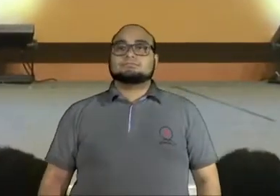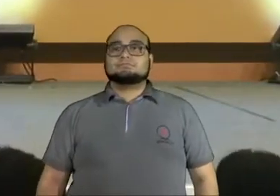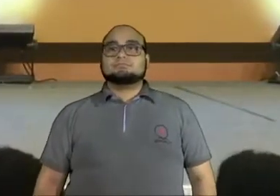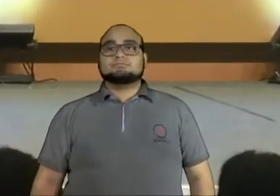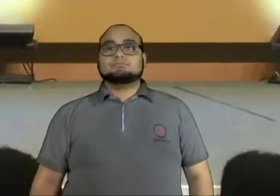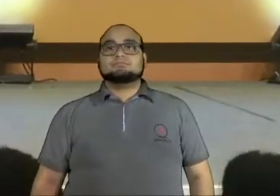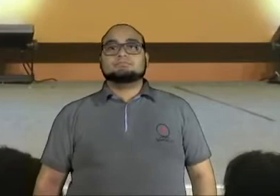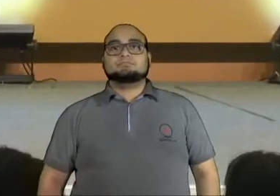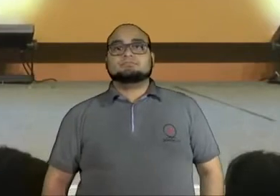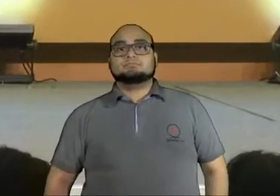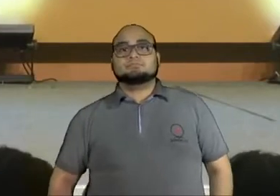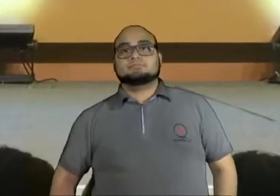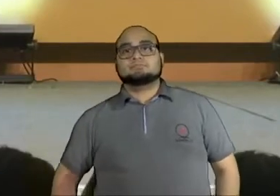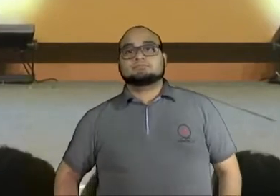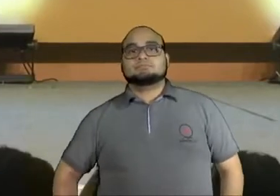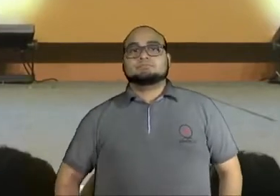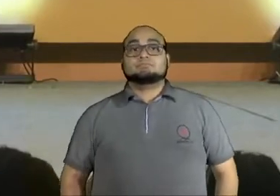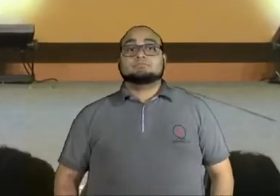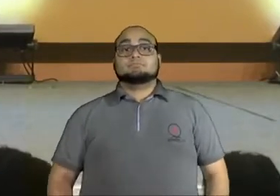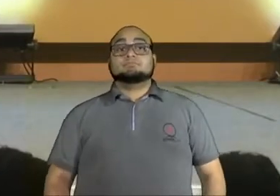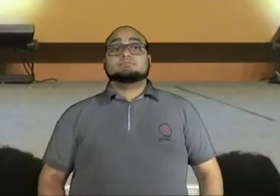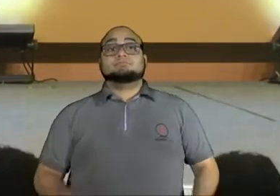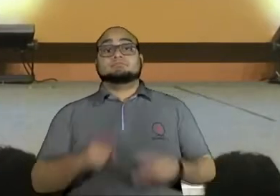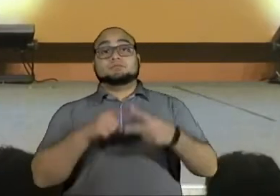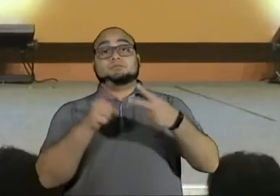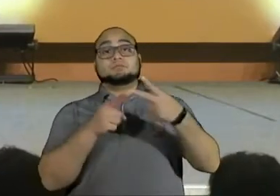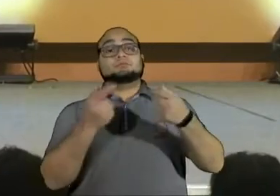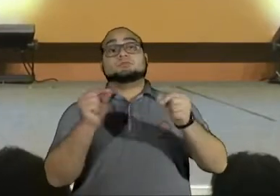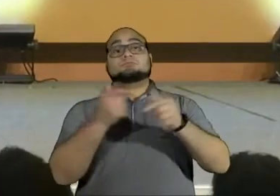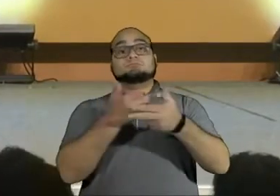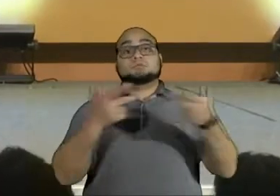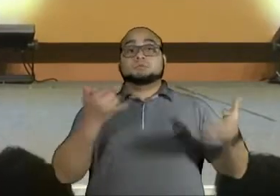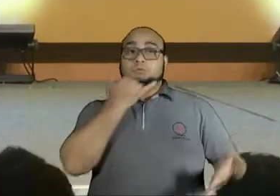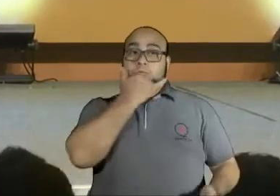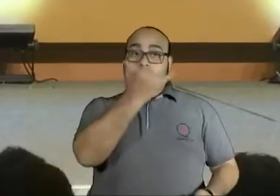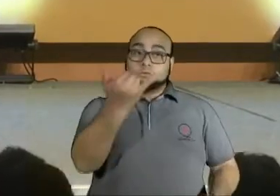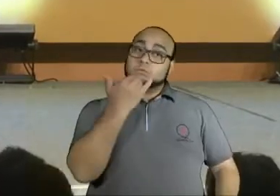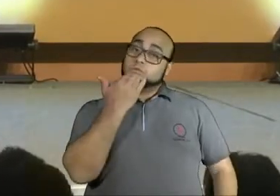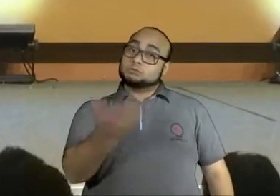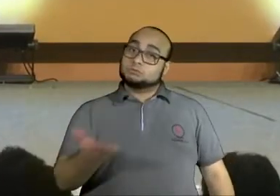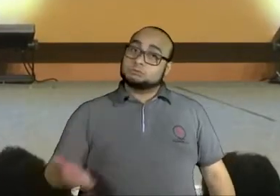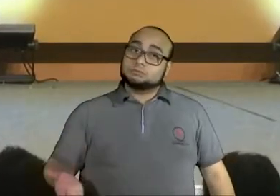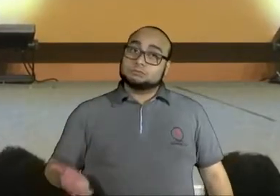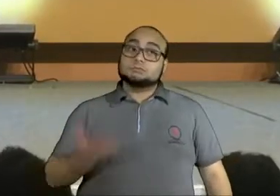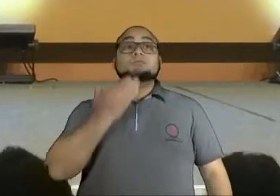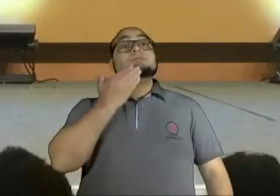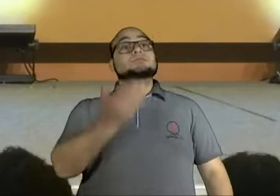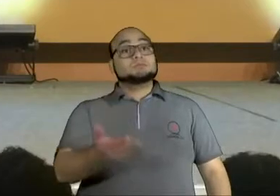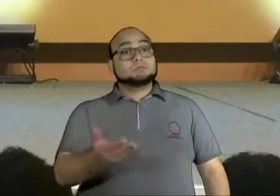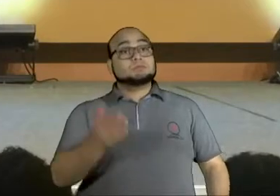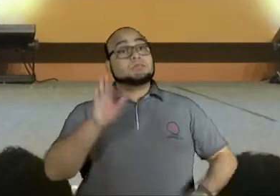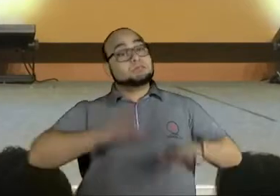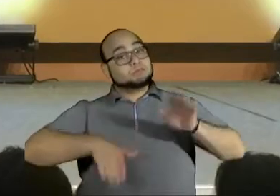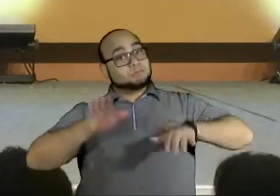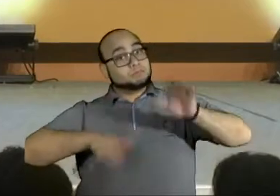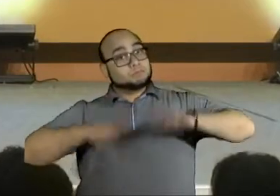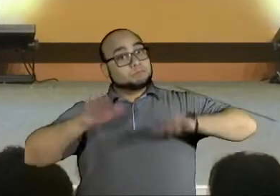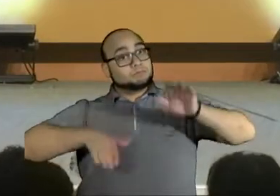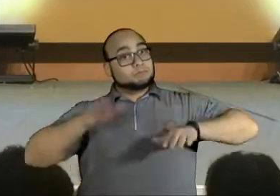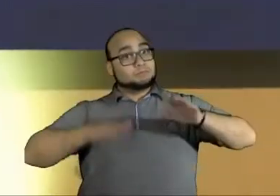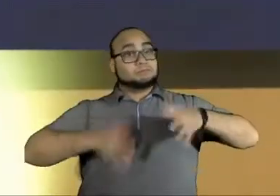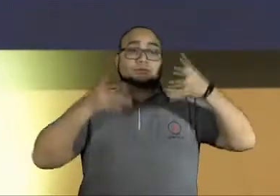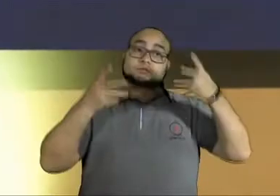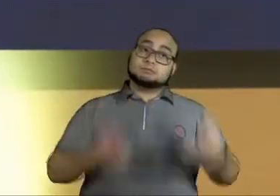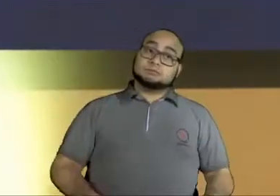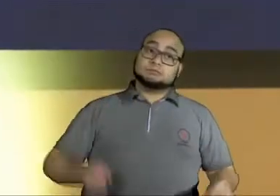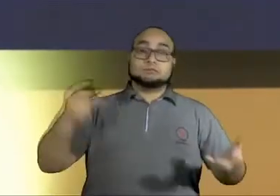E você tem duas opções quando chega e pede perdão a alguém. Você diz, me perdoe. Pode ser que a pessoa se quebrante e diga, me perdoe também. Eu também errei, eu